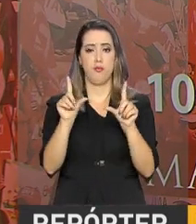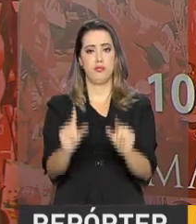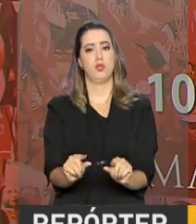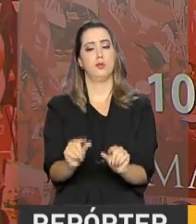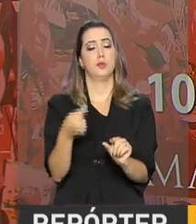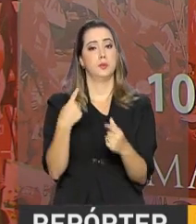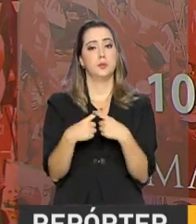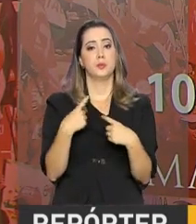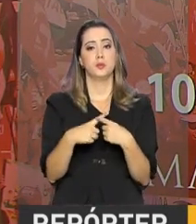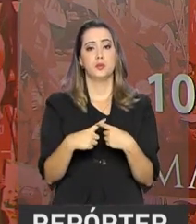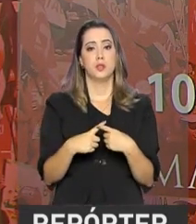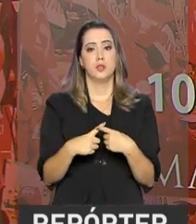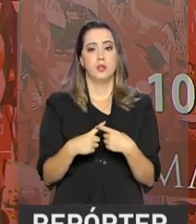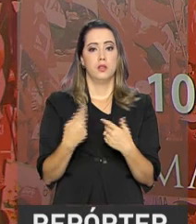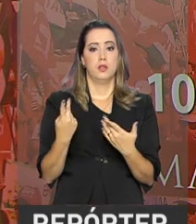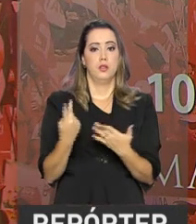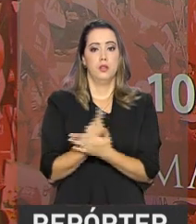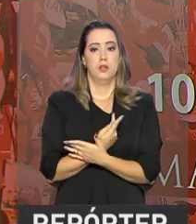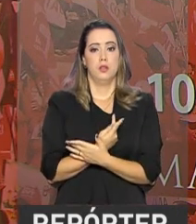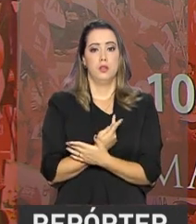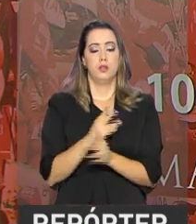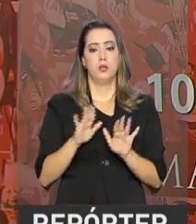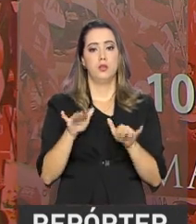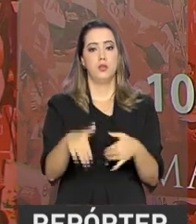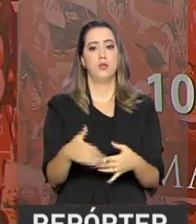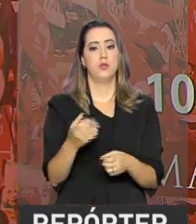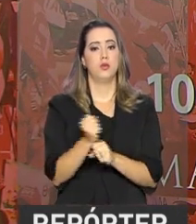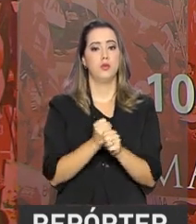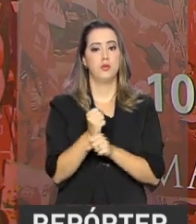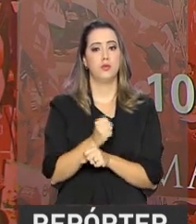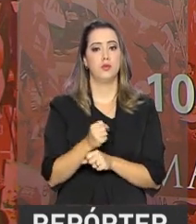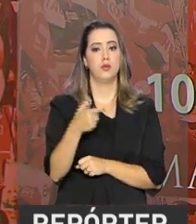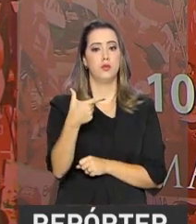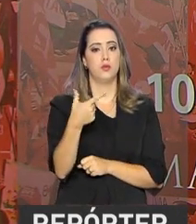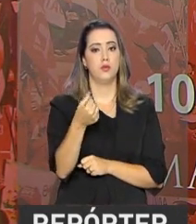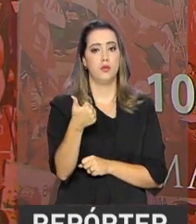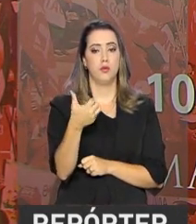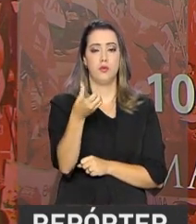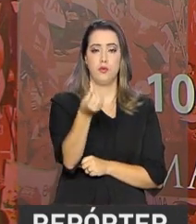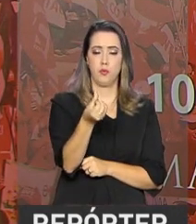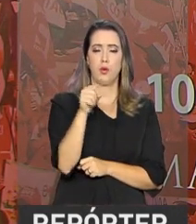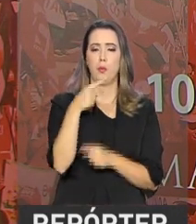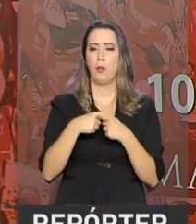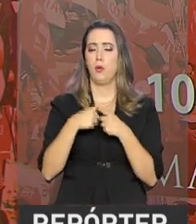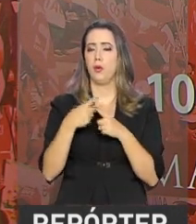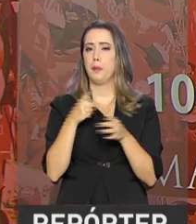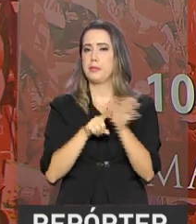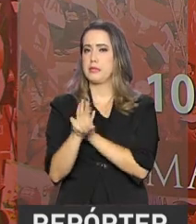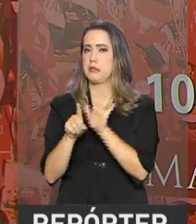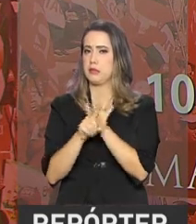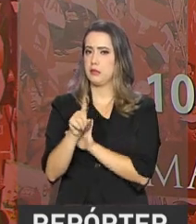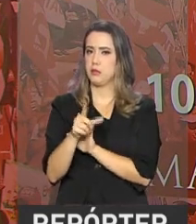preços ocorridos no final do ano de 2016 é porque a pesquisa captou os preços